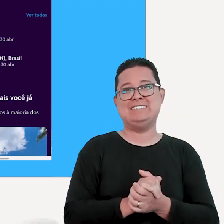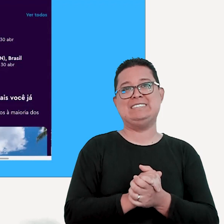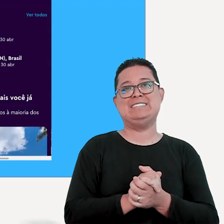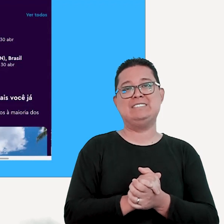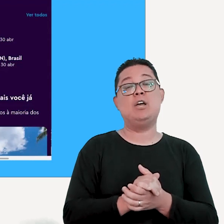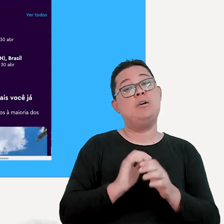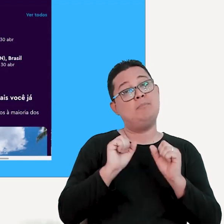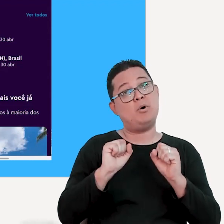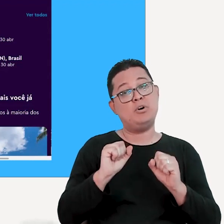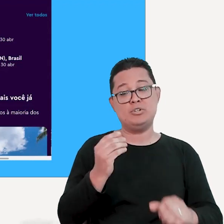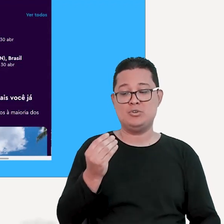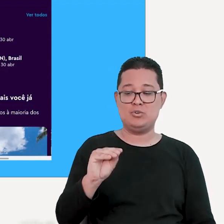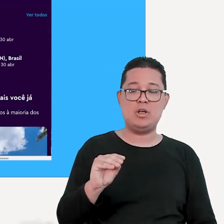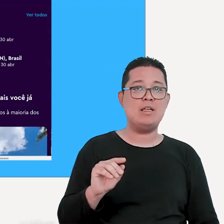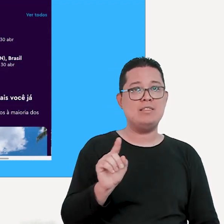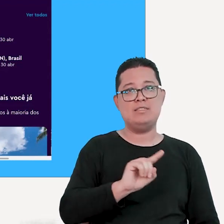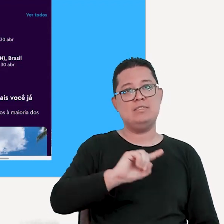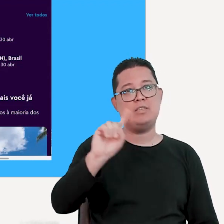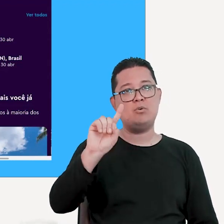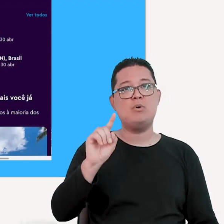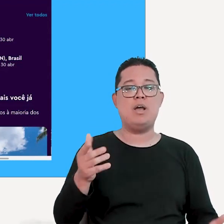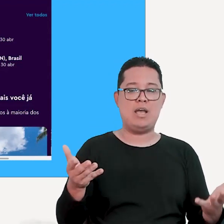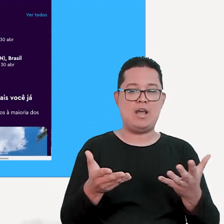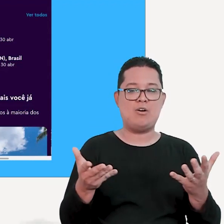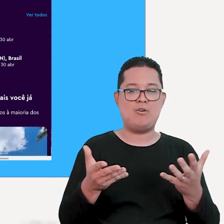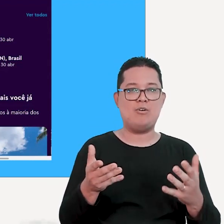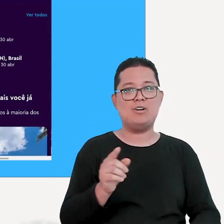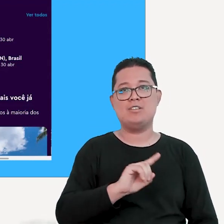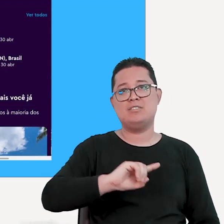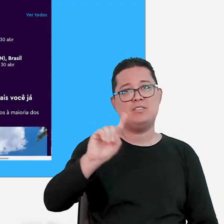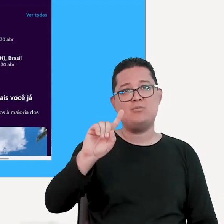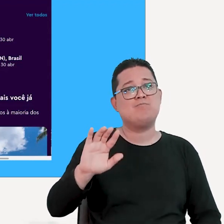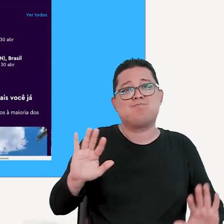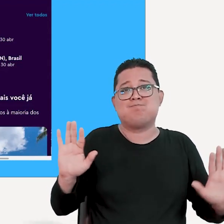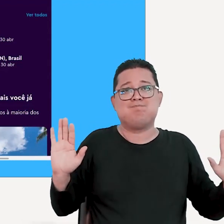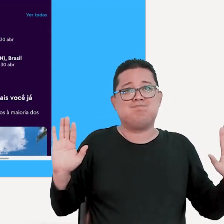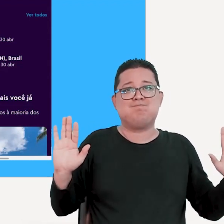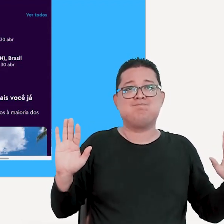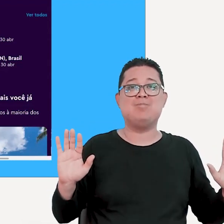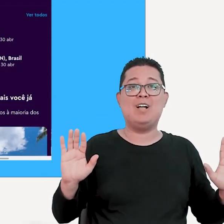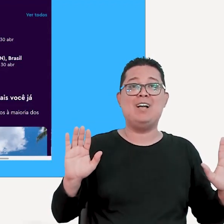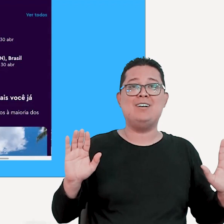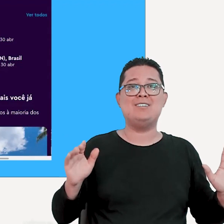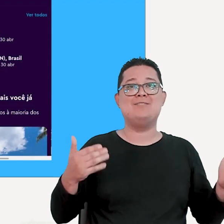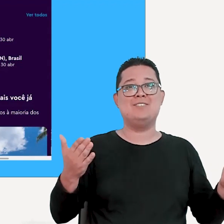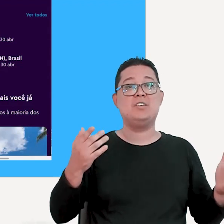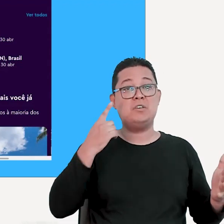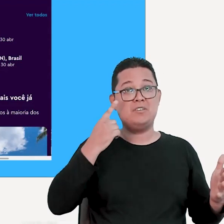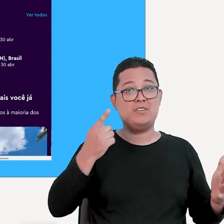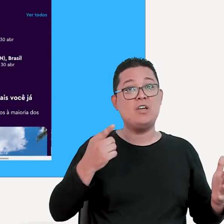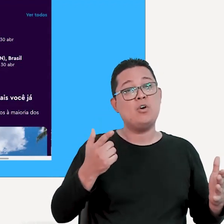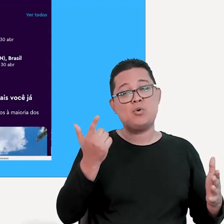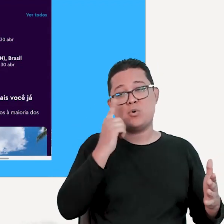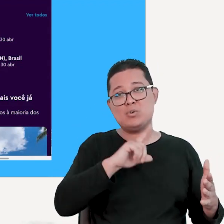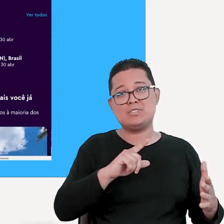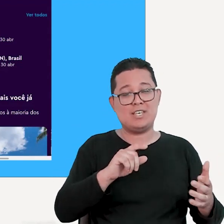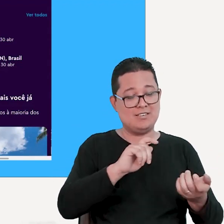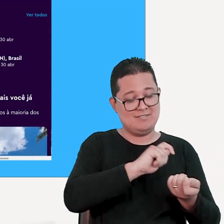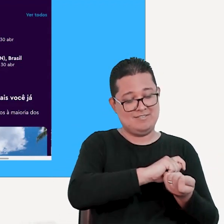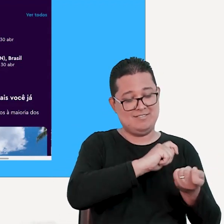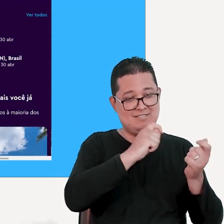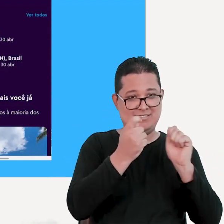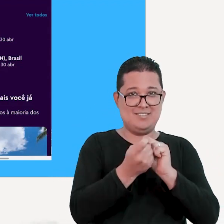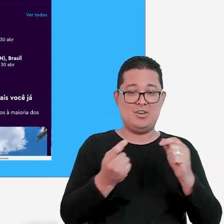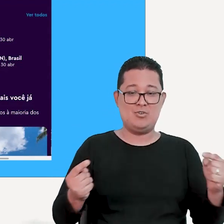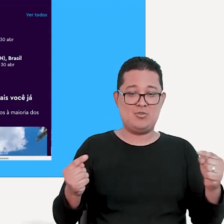e não algo flexionado no gênero masculino. Lembrando, isso para algumas pessoas pode parecer, novamente, algo pequeno, mas